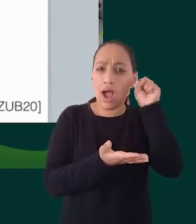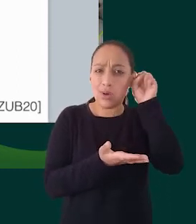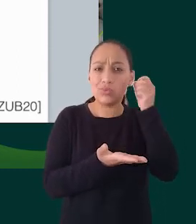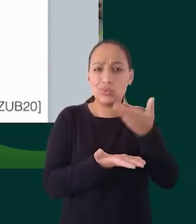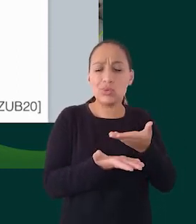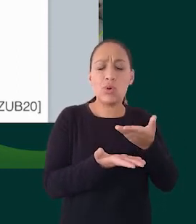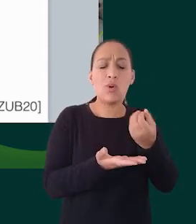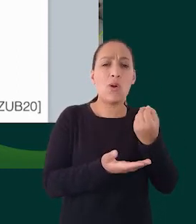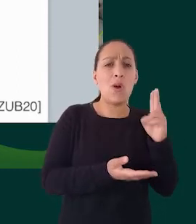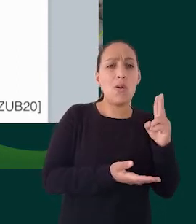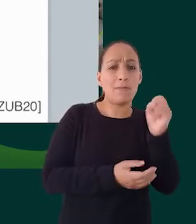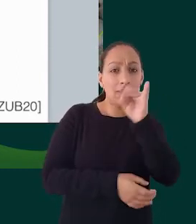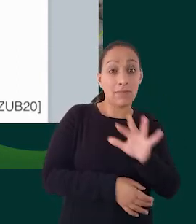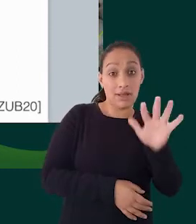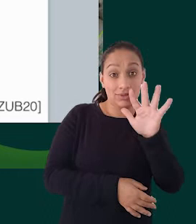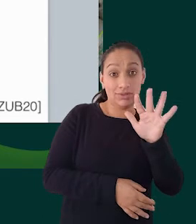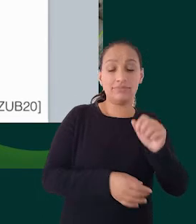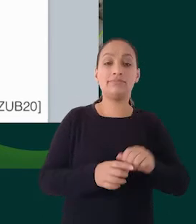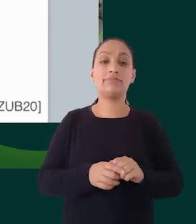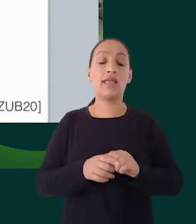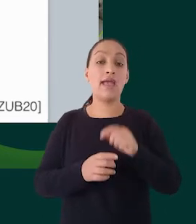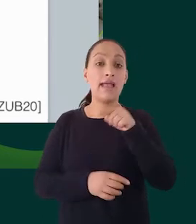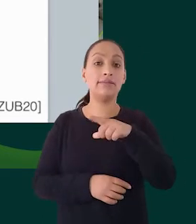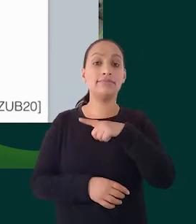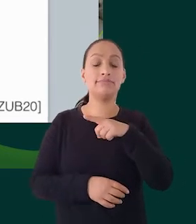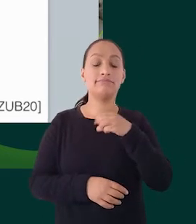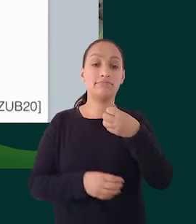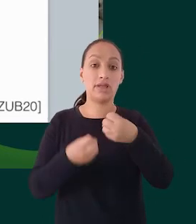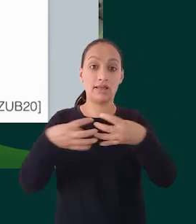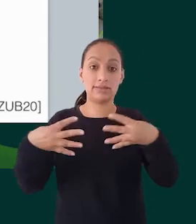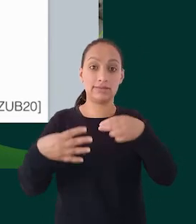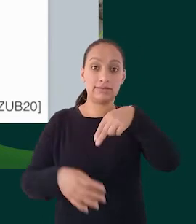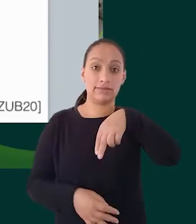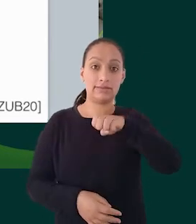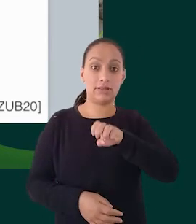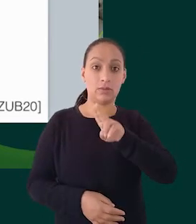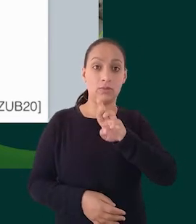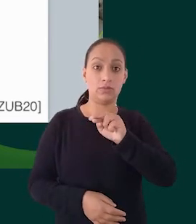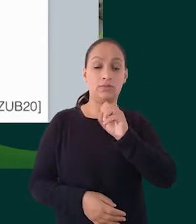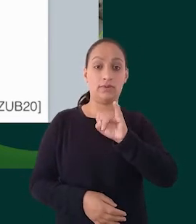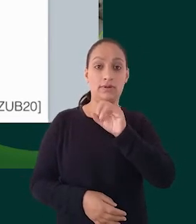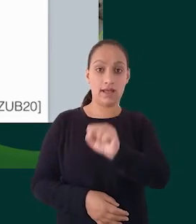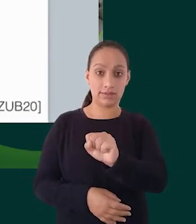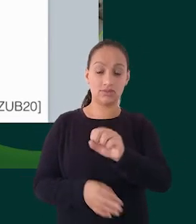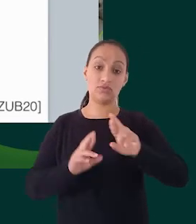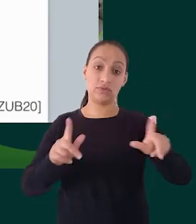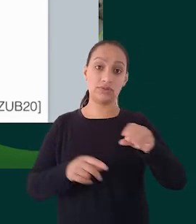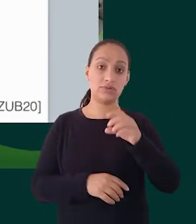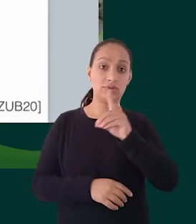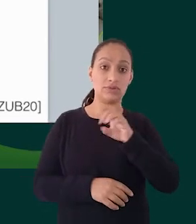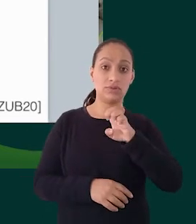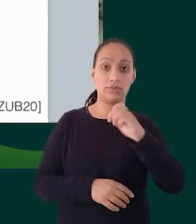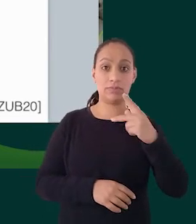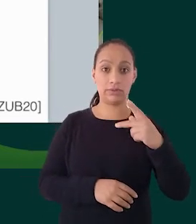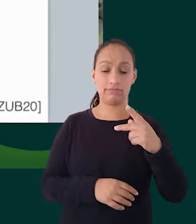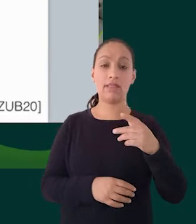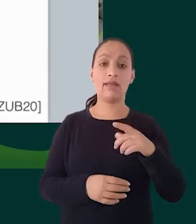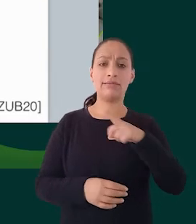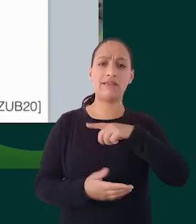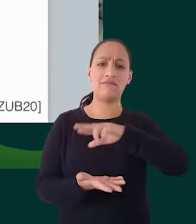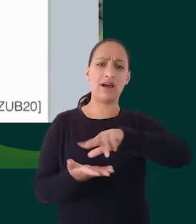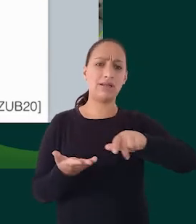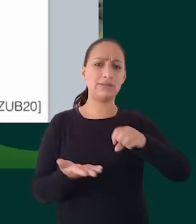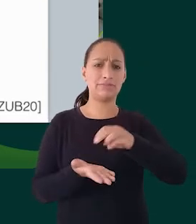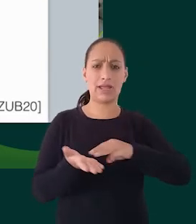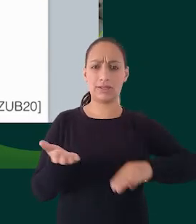redes neurais e deep learning, e aí notem que tem vários métodos para trabalhar com redes neurais e deep learning, né?